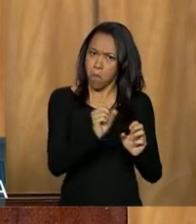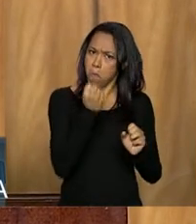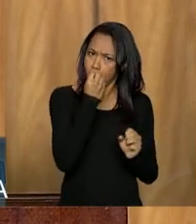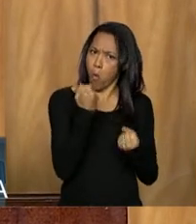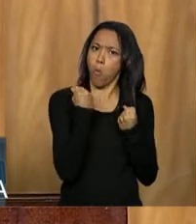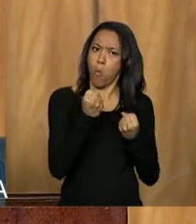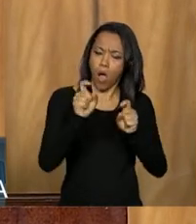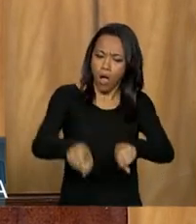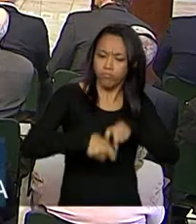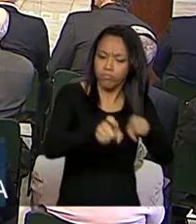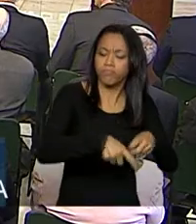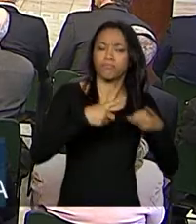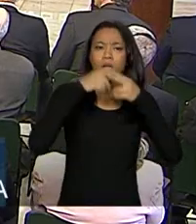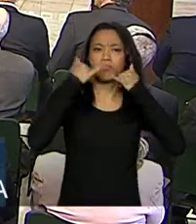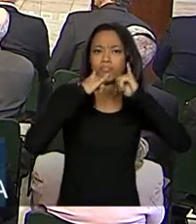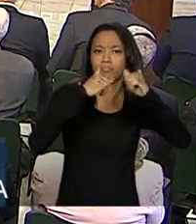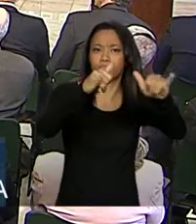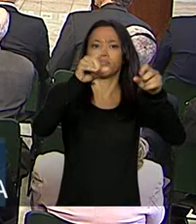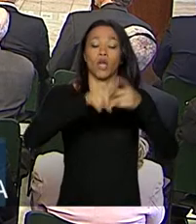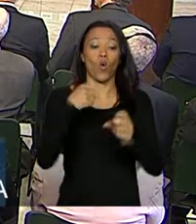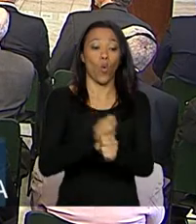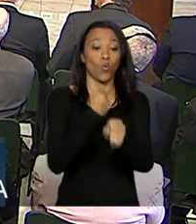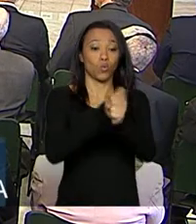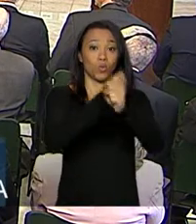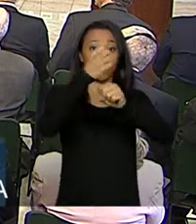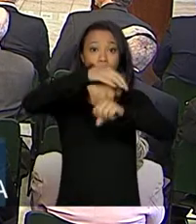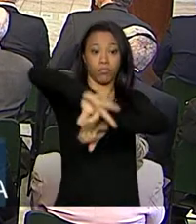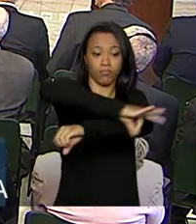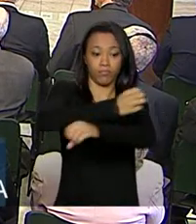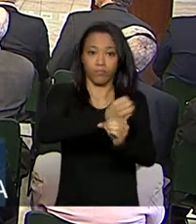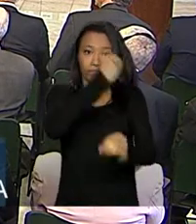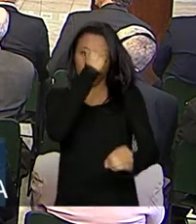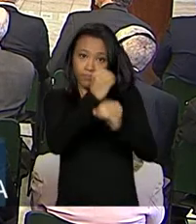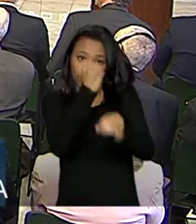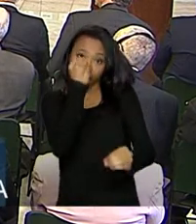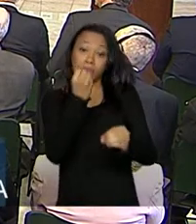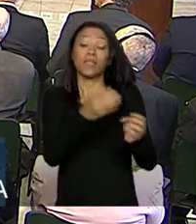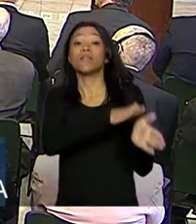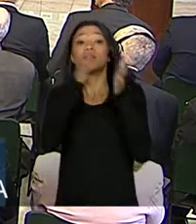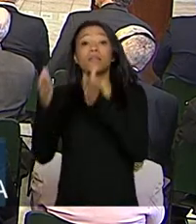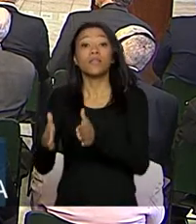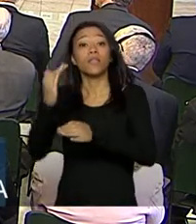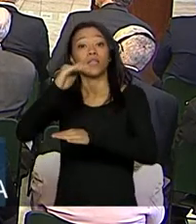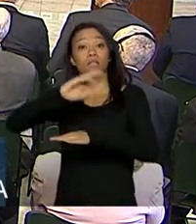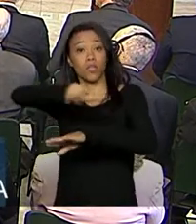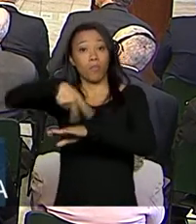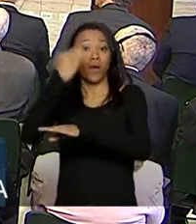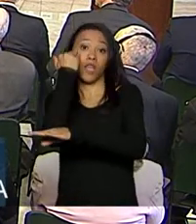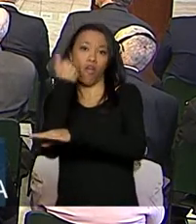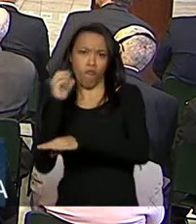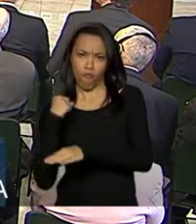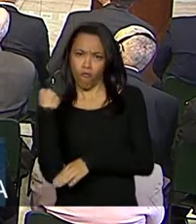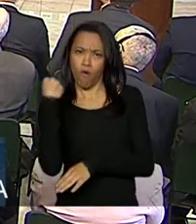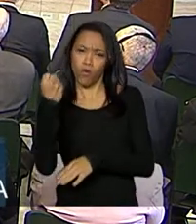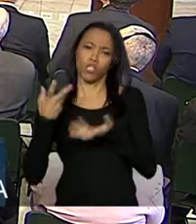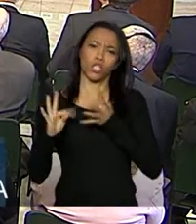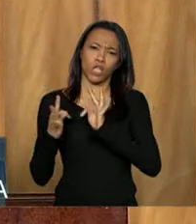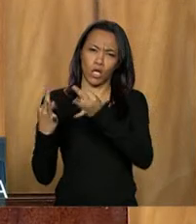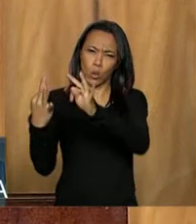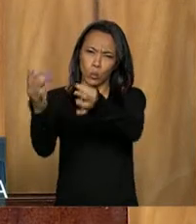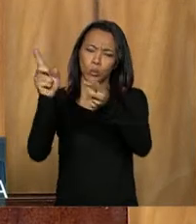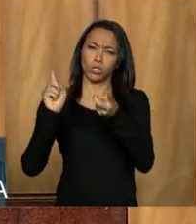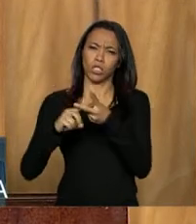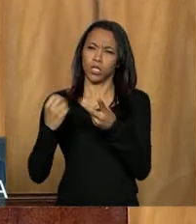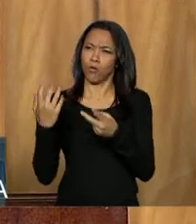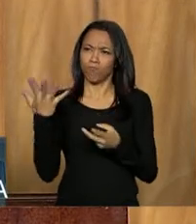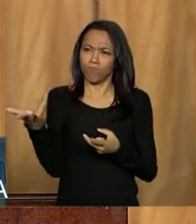agricultura, energia, recursos naturais, construção civil e engenharia da vida. E a Coreia é forte em tecnologia da informação de